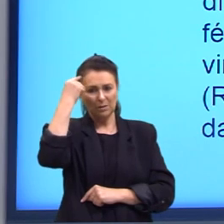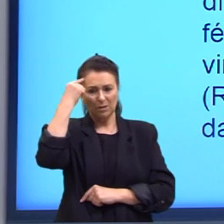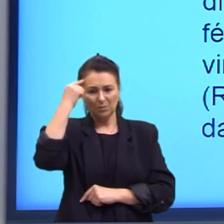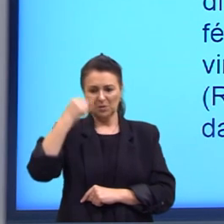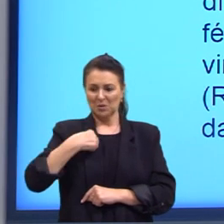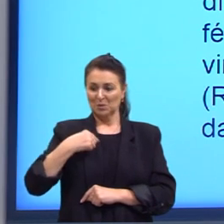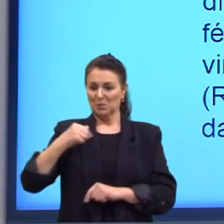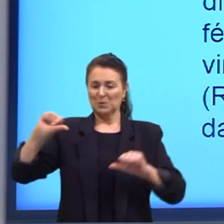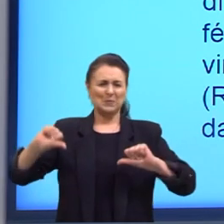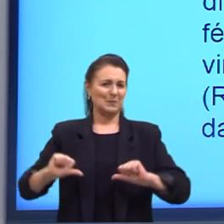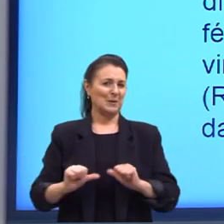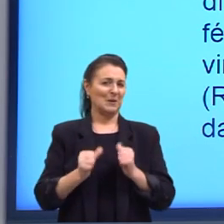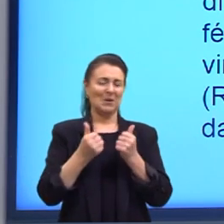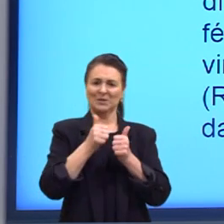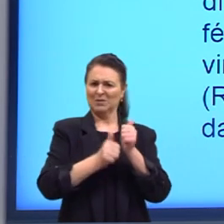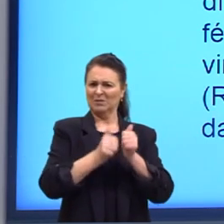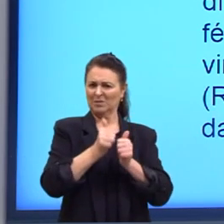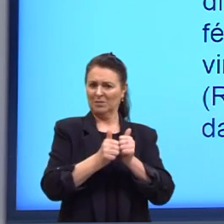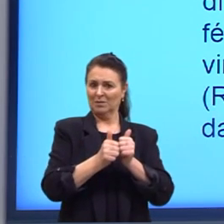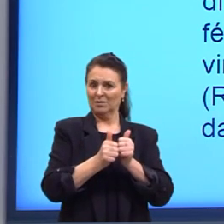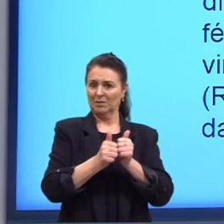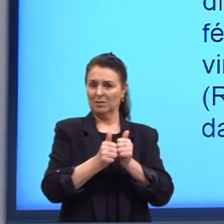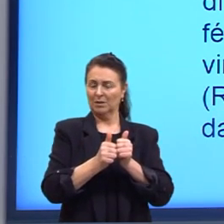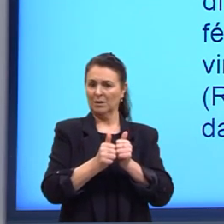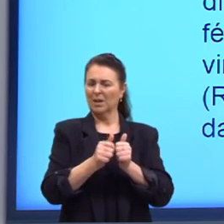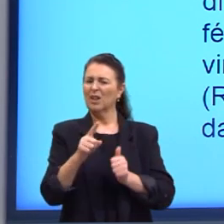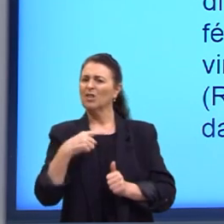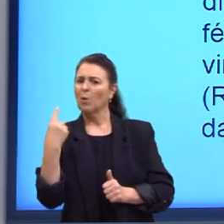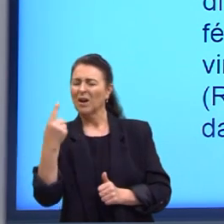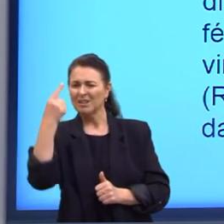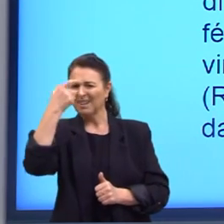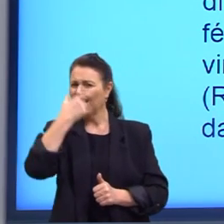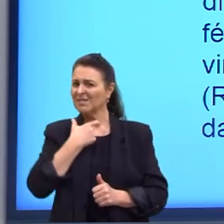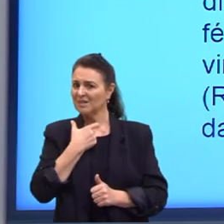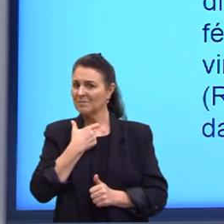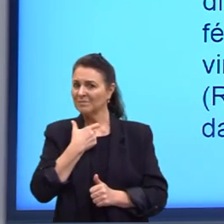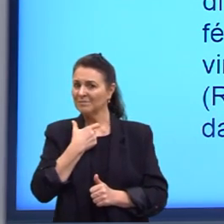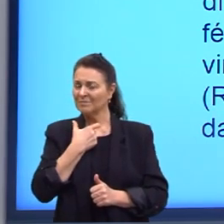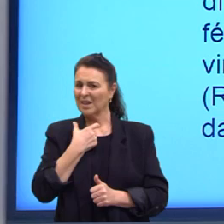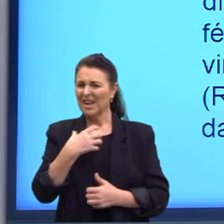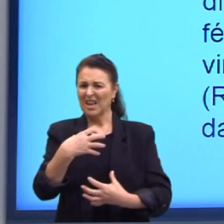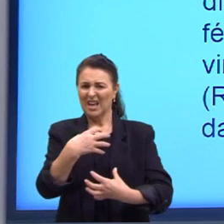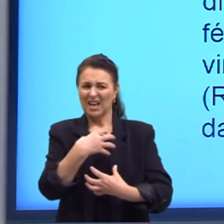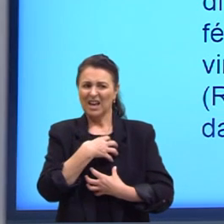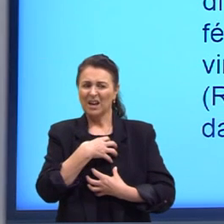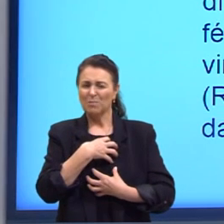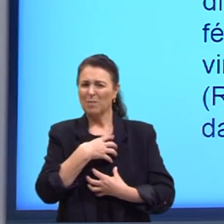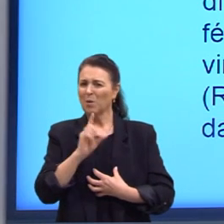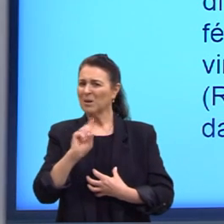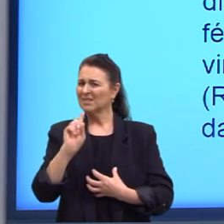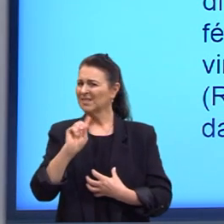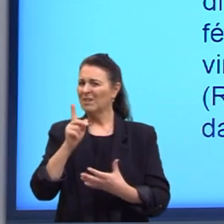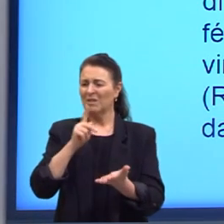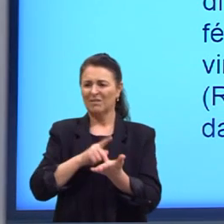maiores aliás dizer que nós não julgamos os maiores é uma cínica inverdade